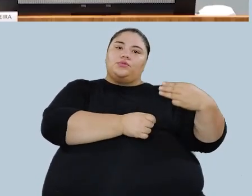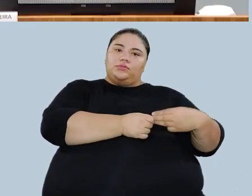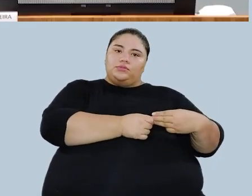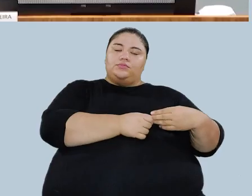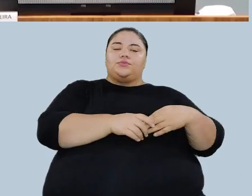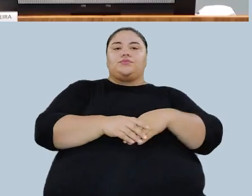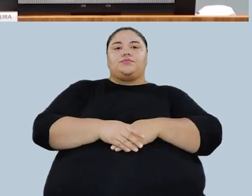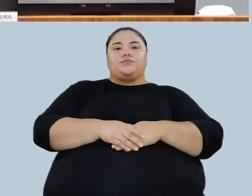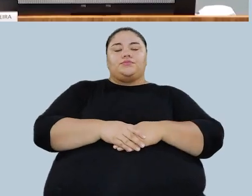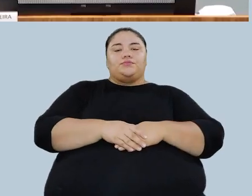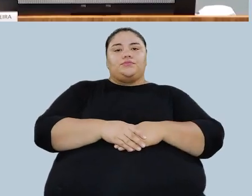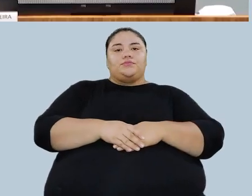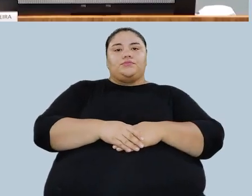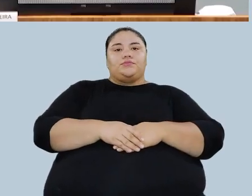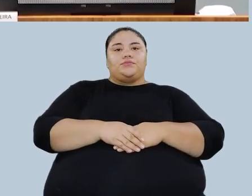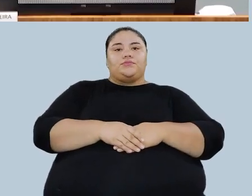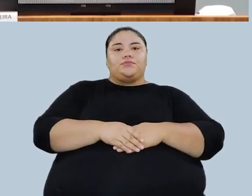própria União.